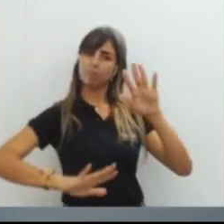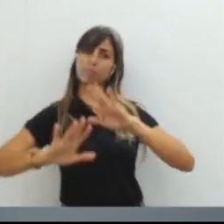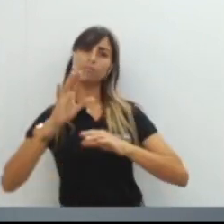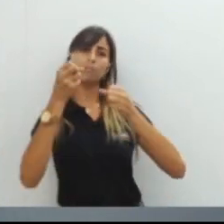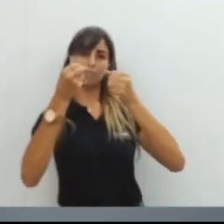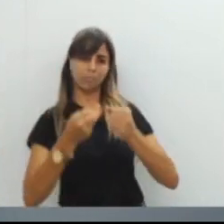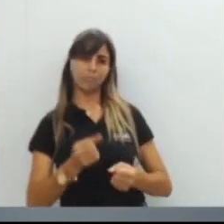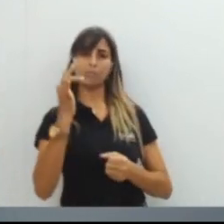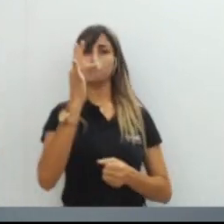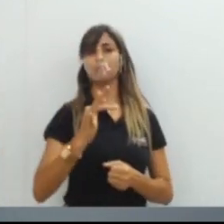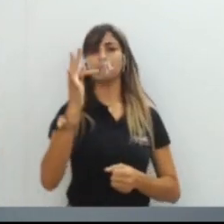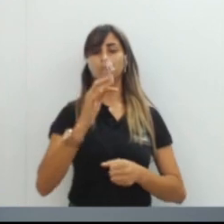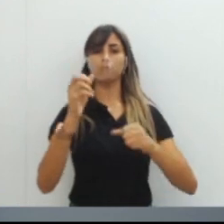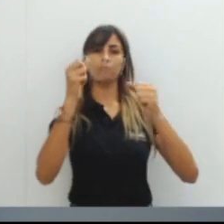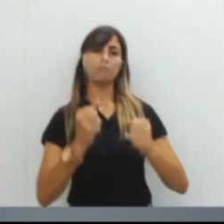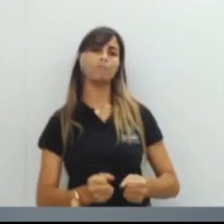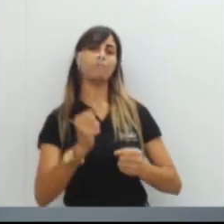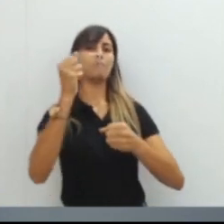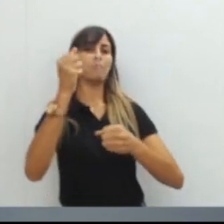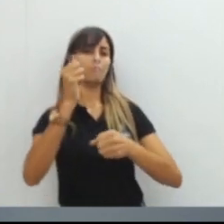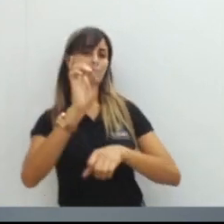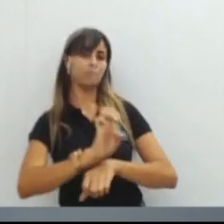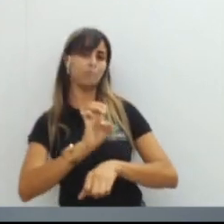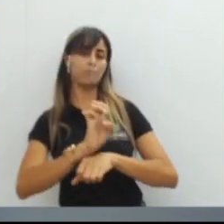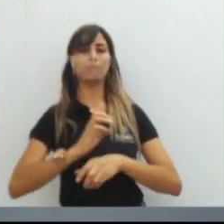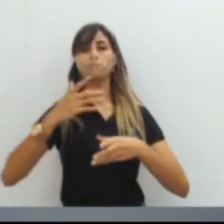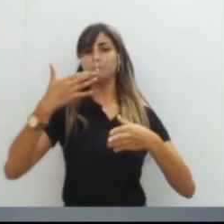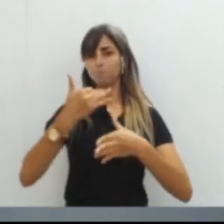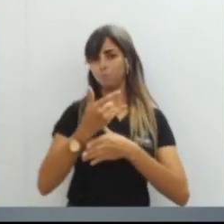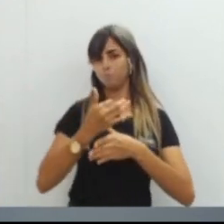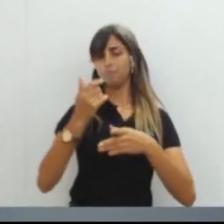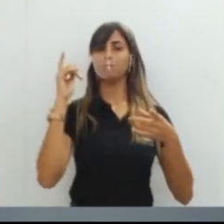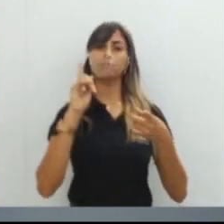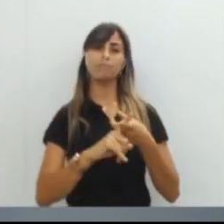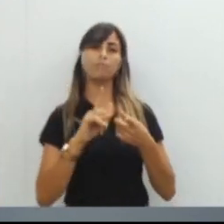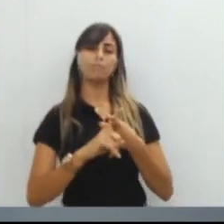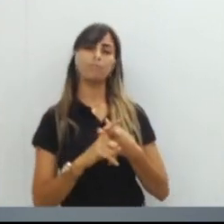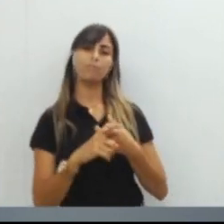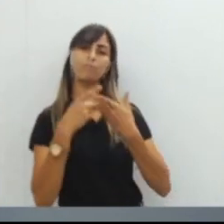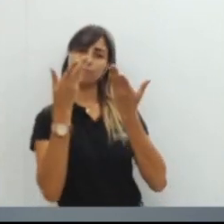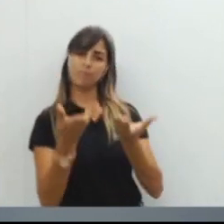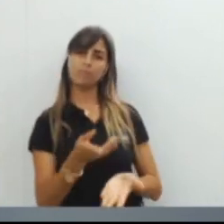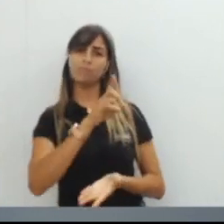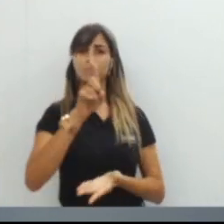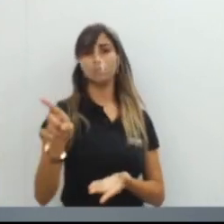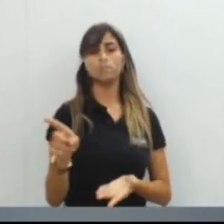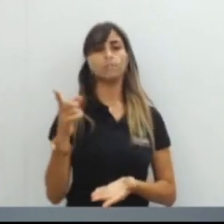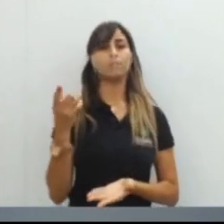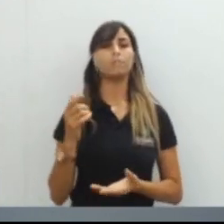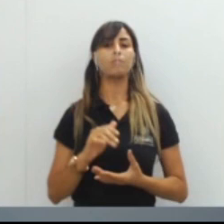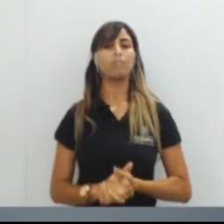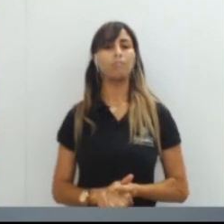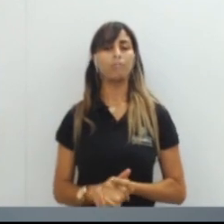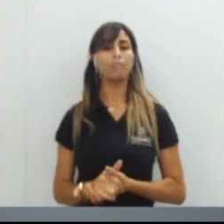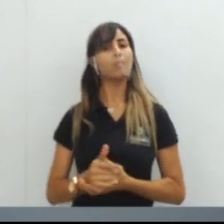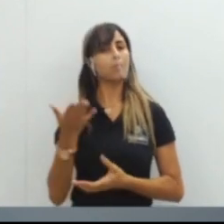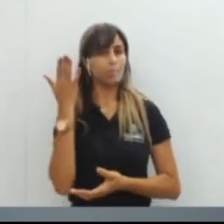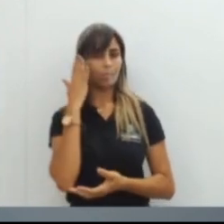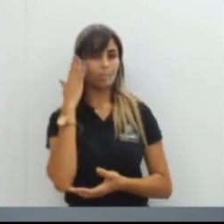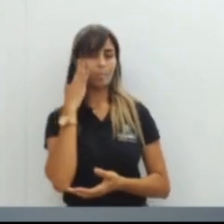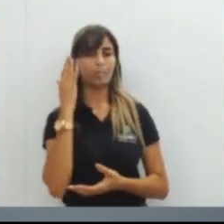público federal, estadual e municipal, certo? Então, essa forma que a gente quer que vocês cheguem, que